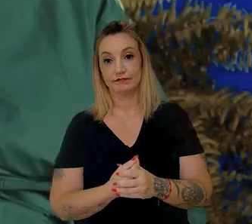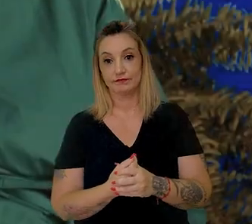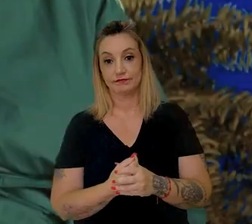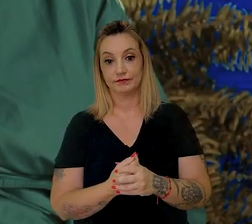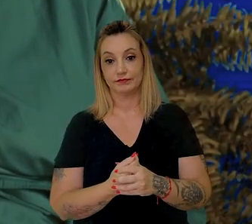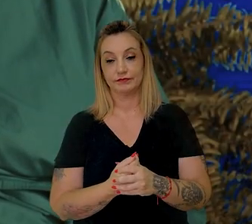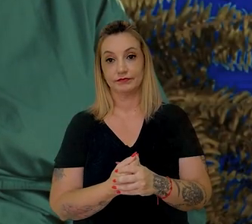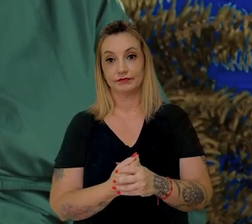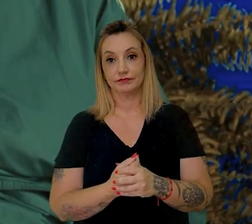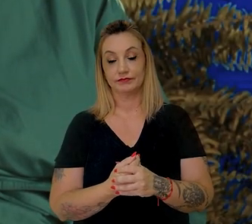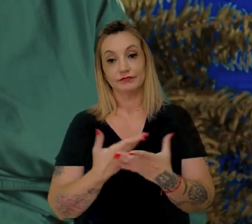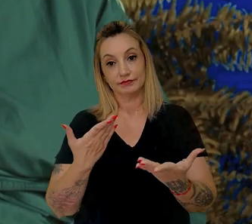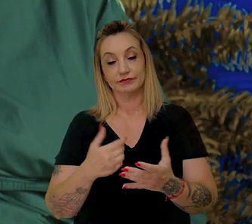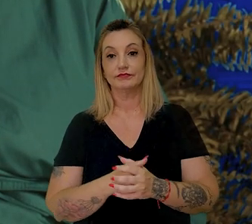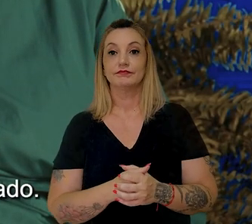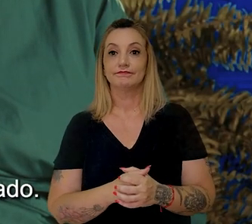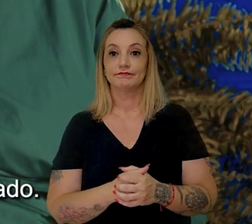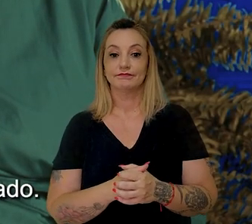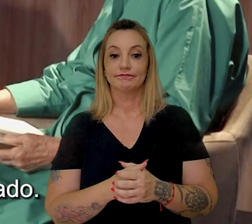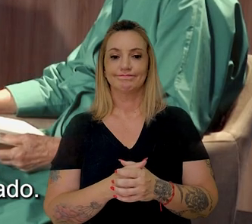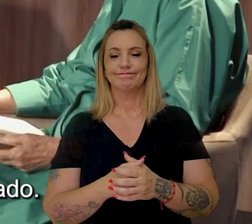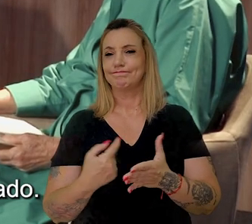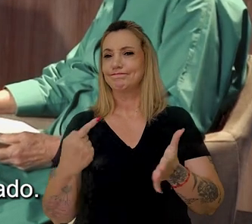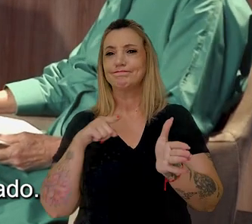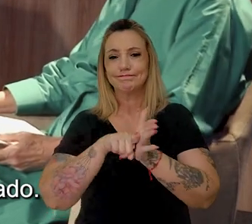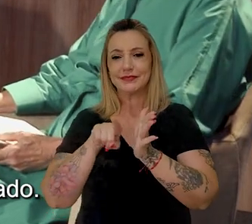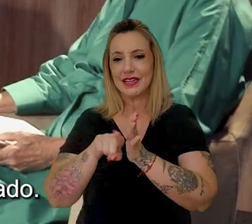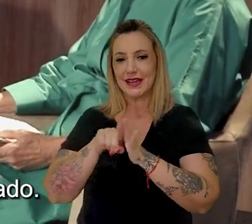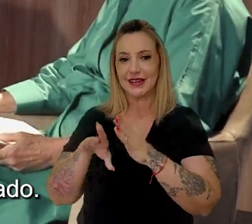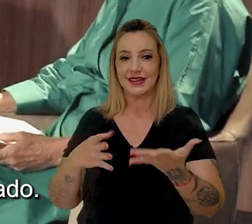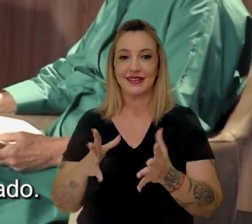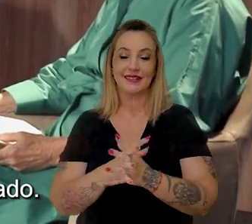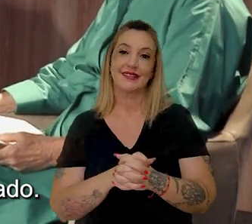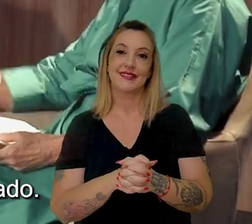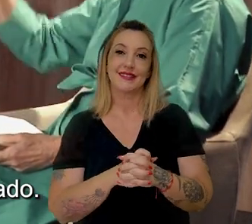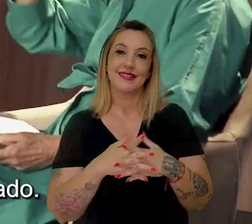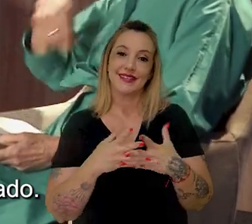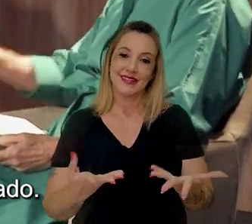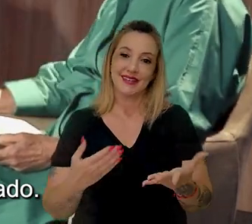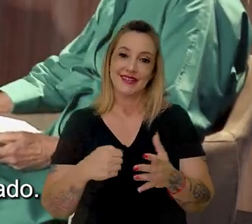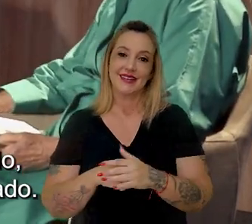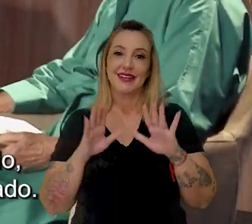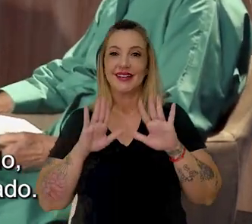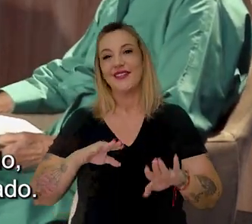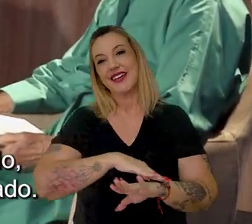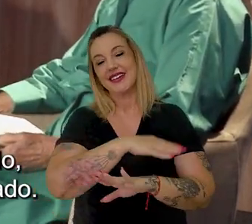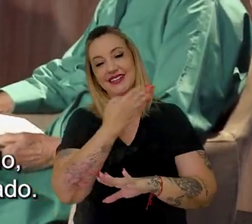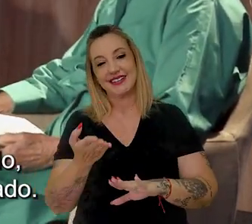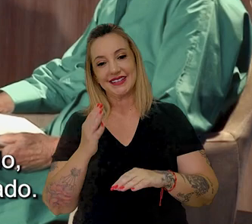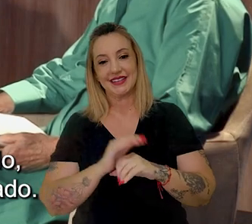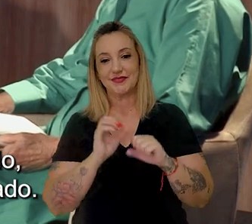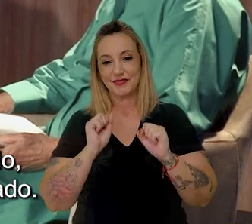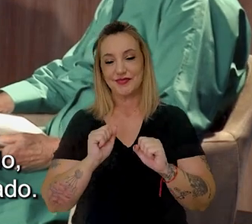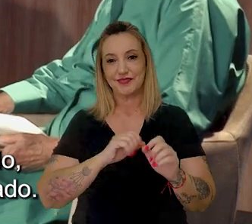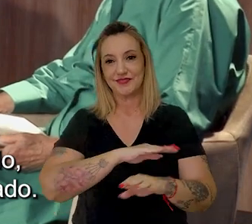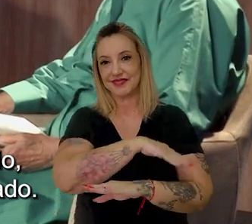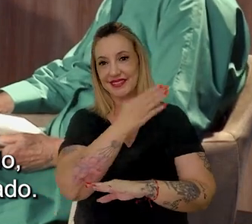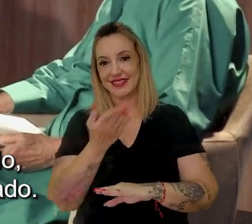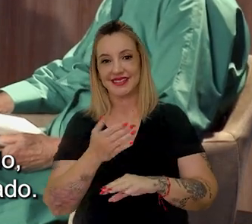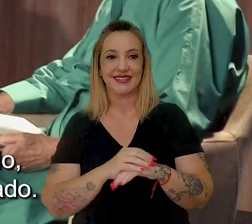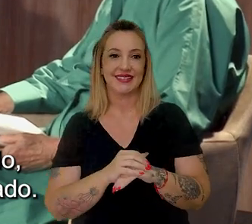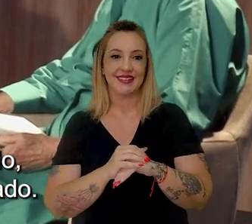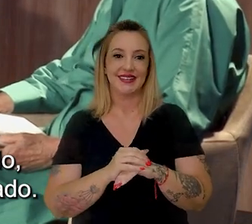bom Telma te digo que chegaram muitas perguntas ah pessoal tá muito interessado a gente podia ficar aqui o tempo todo